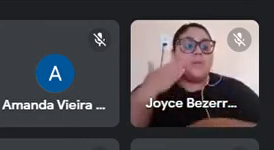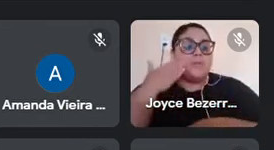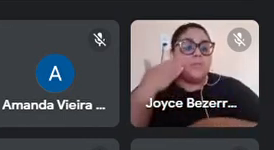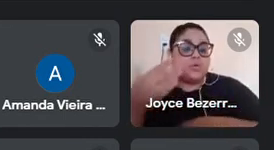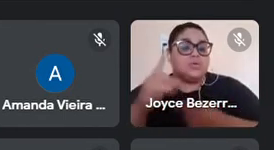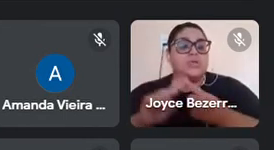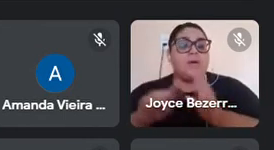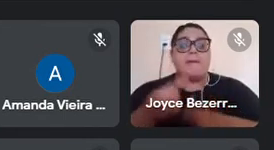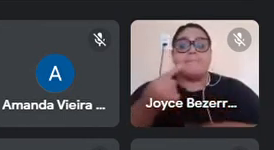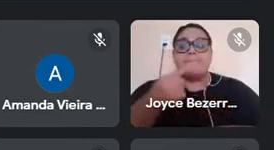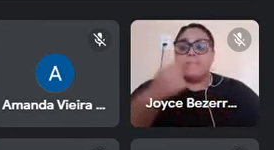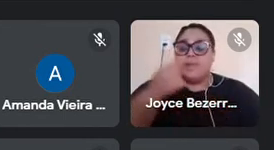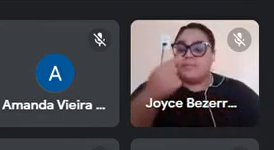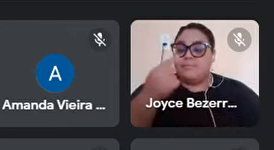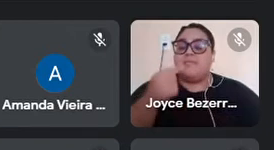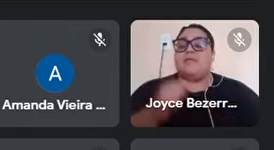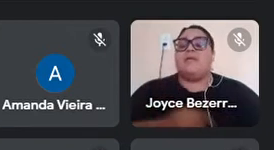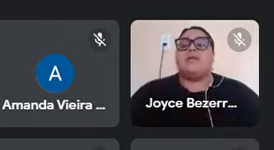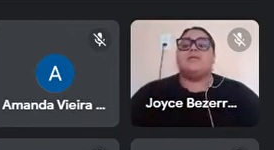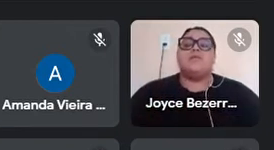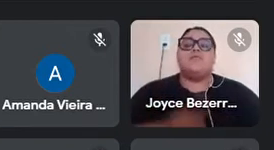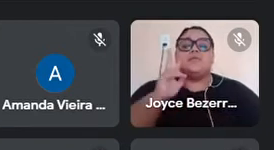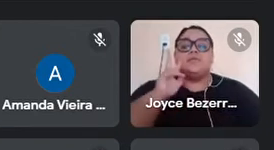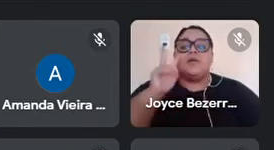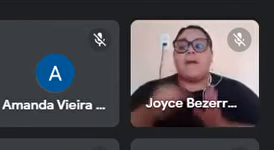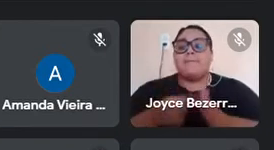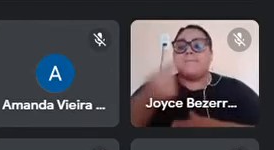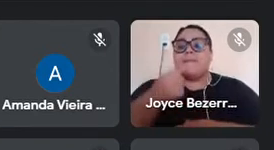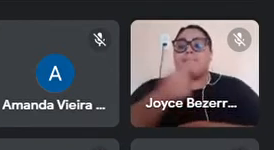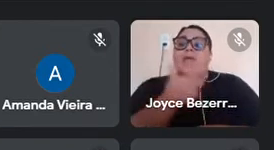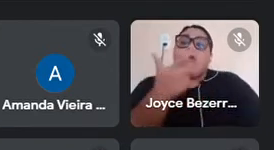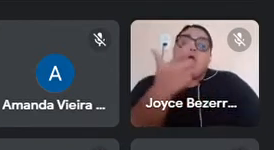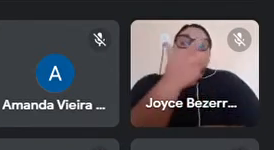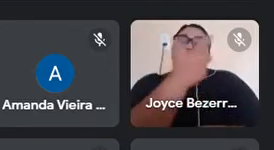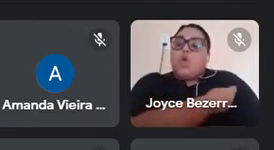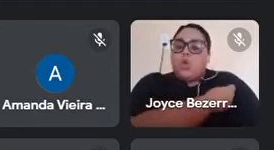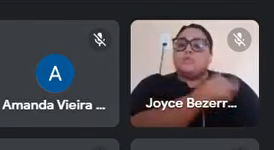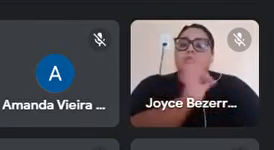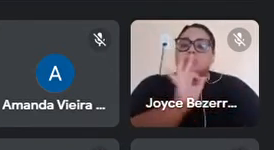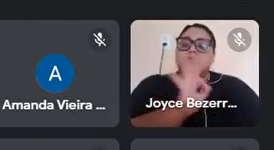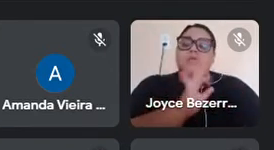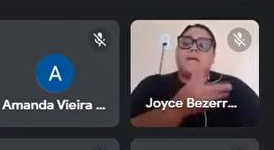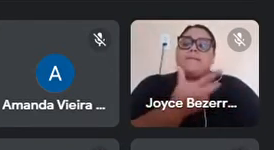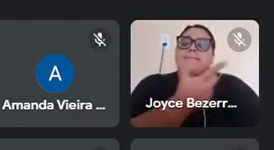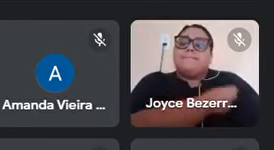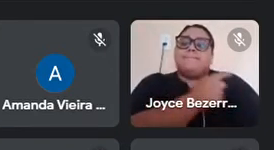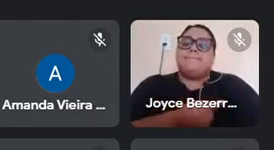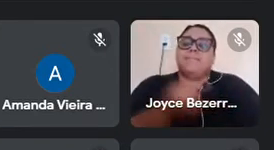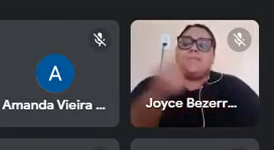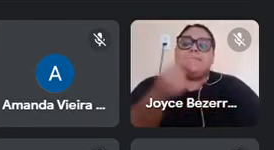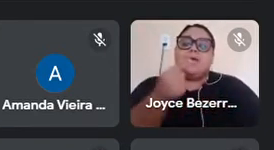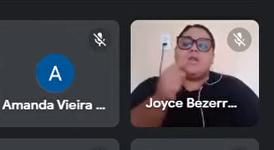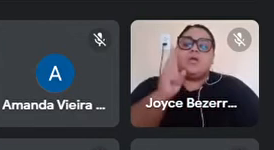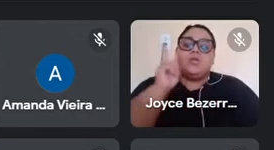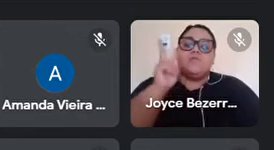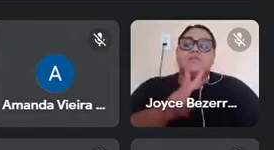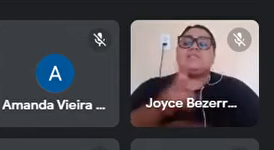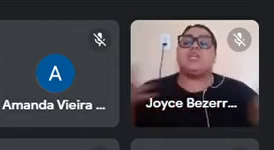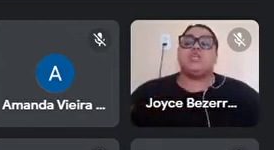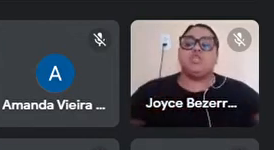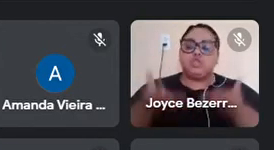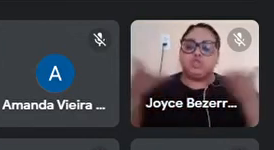antígeno, vamos colocar aqui primeira dose da vacina, né? Essa primeira dose da vacina estimula a